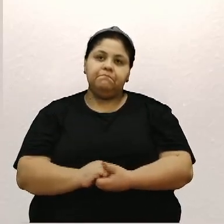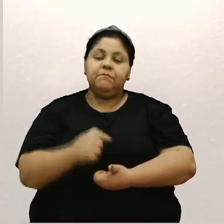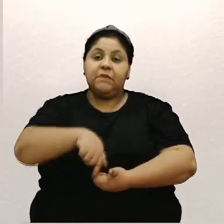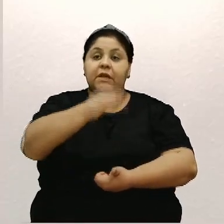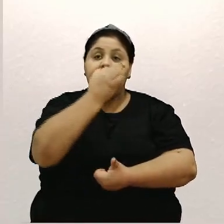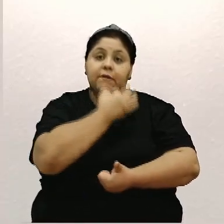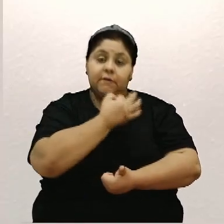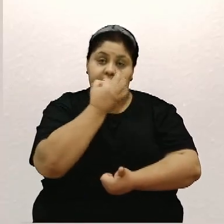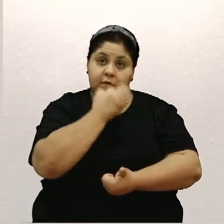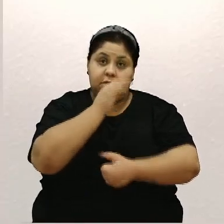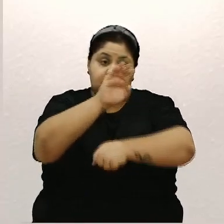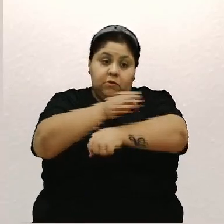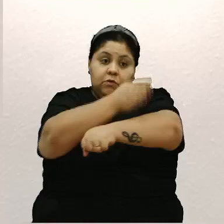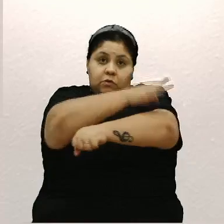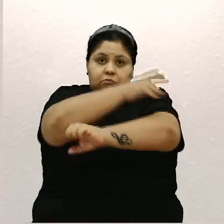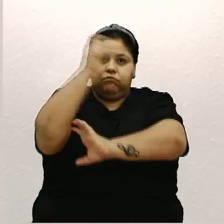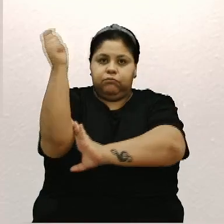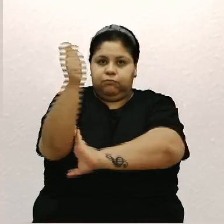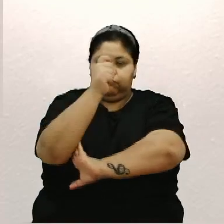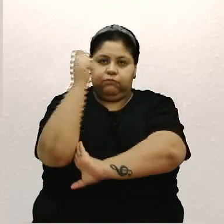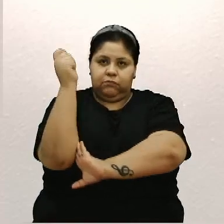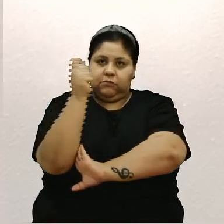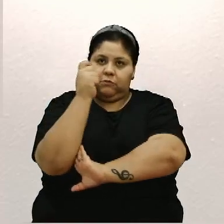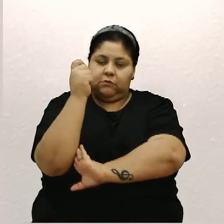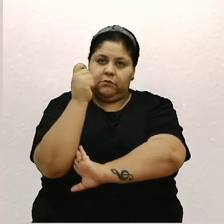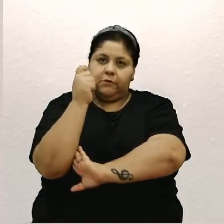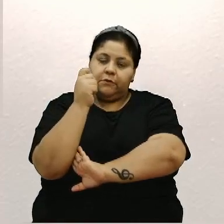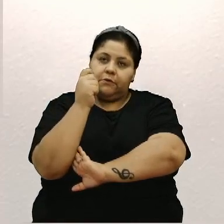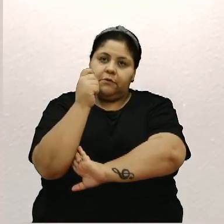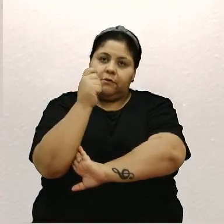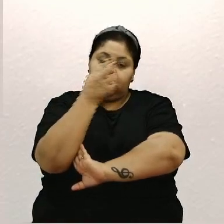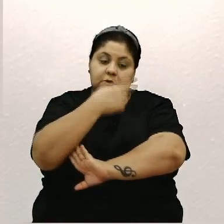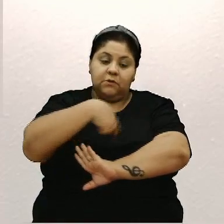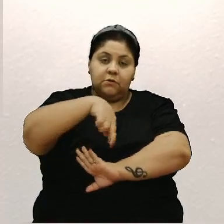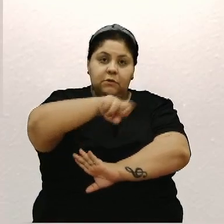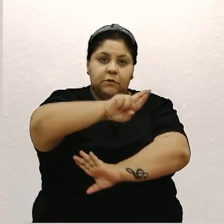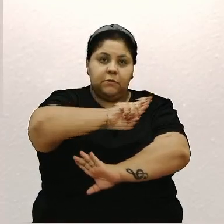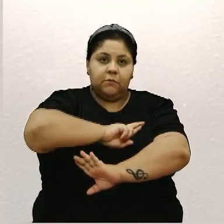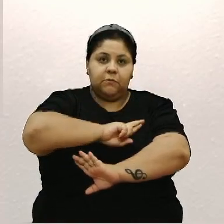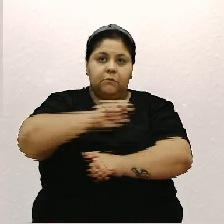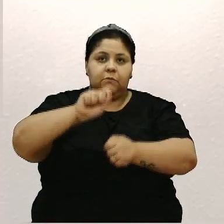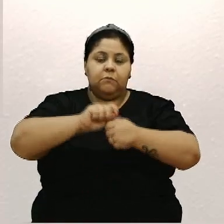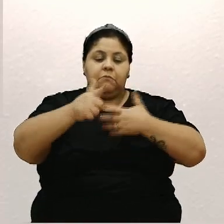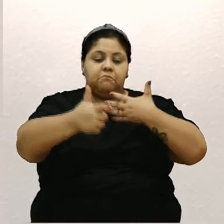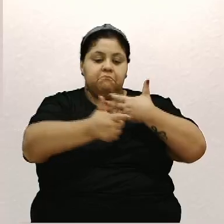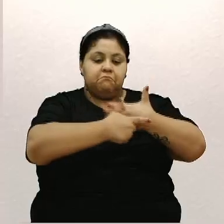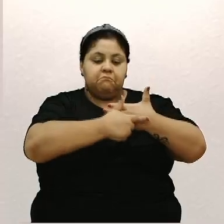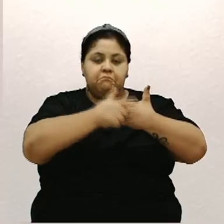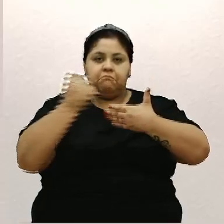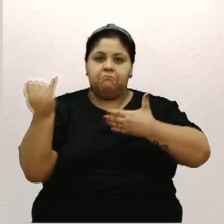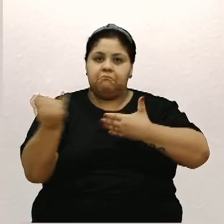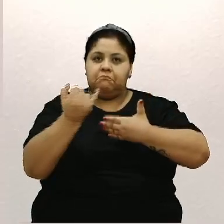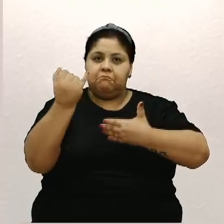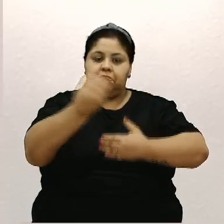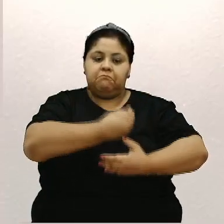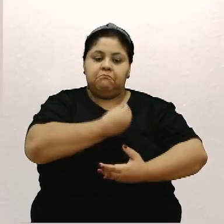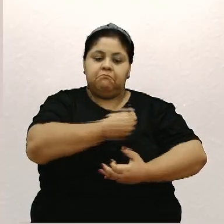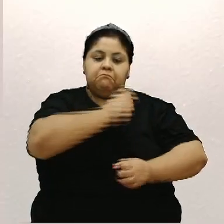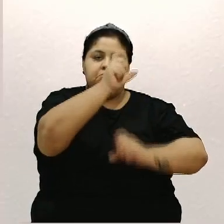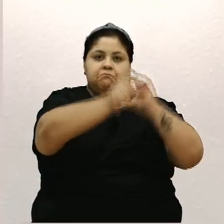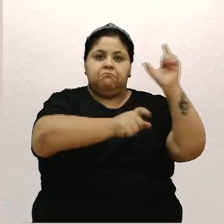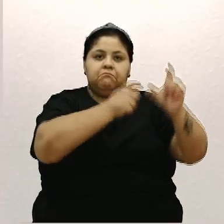do Sul e da Serra Gaúcha, a religião desempenha um papel significativo na vida das